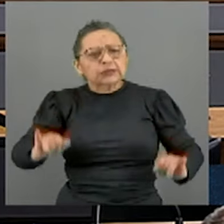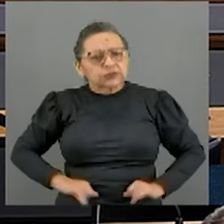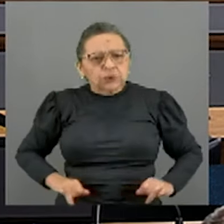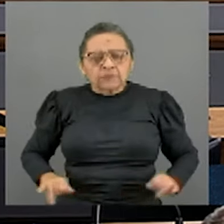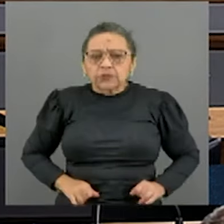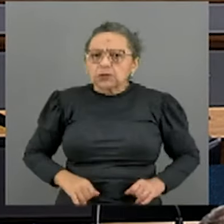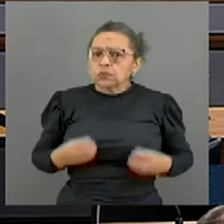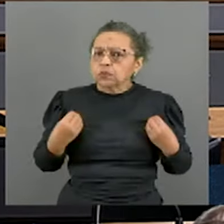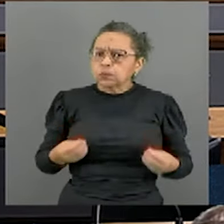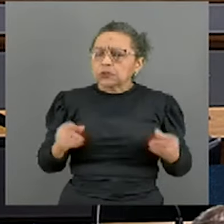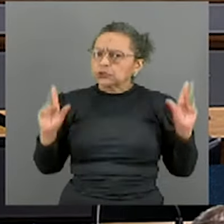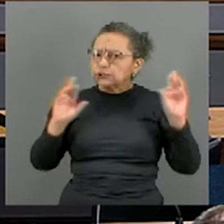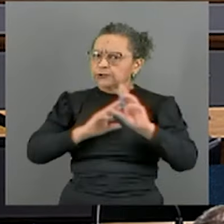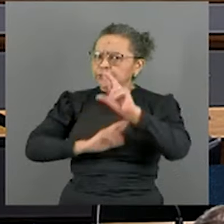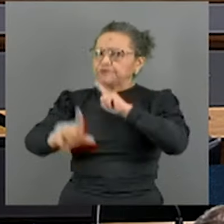A diferença de